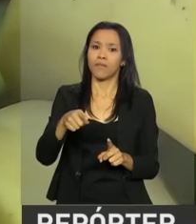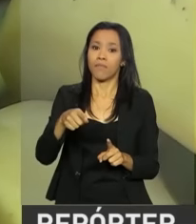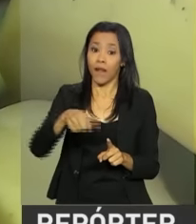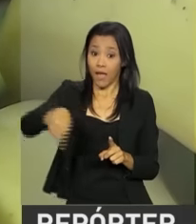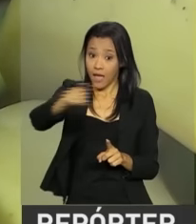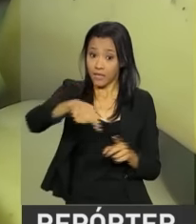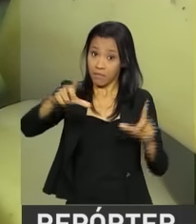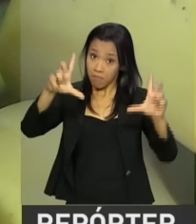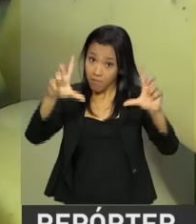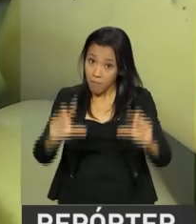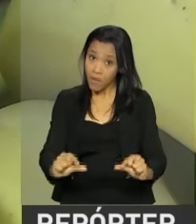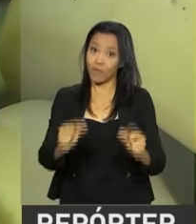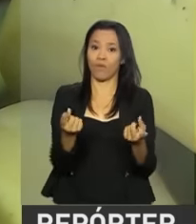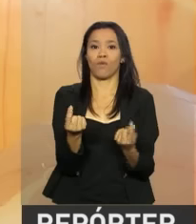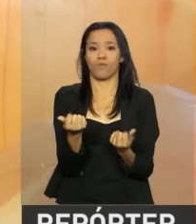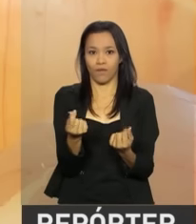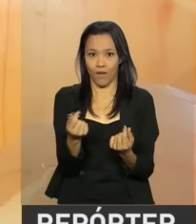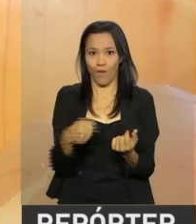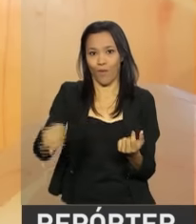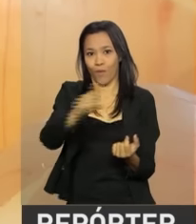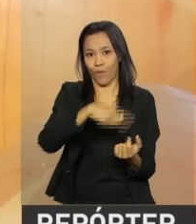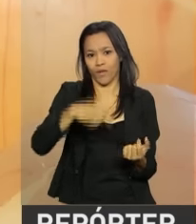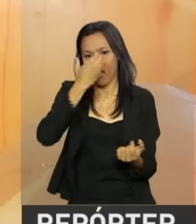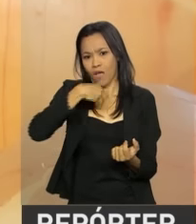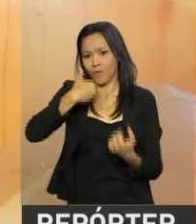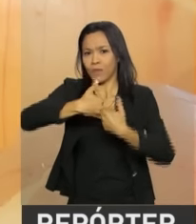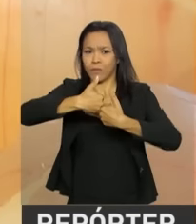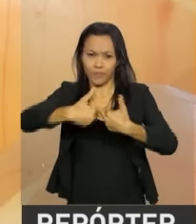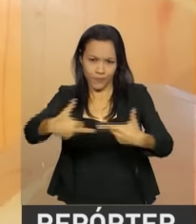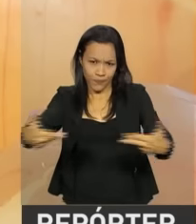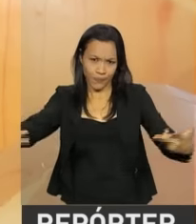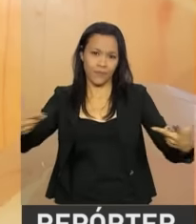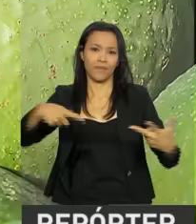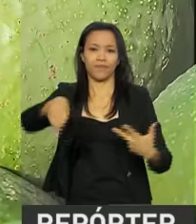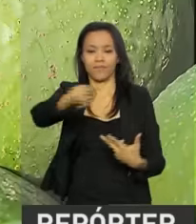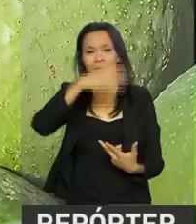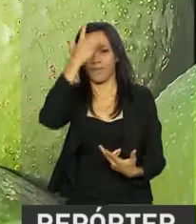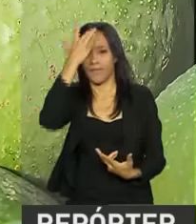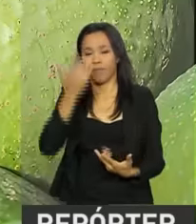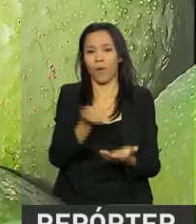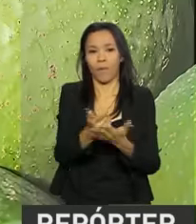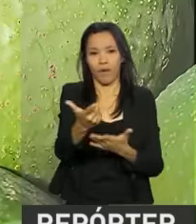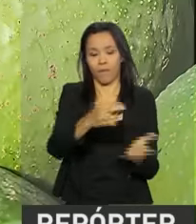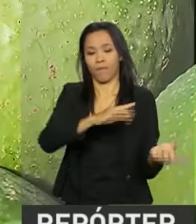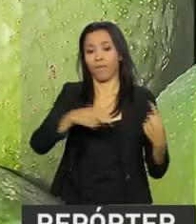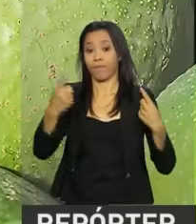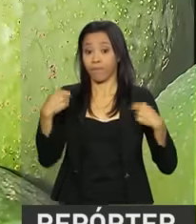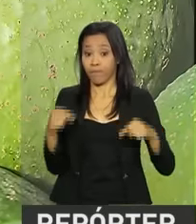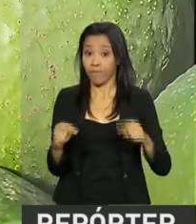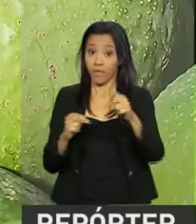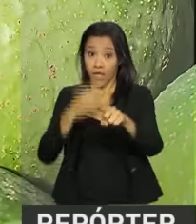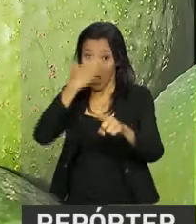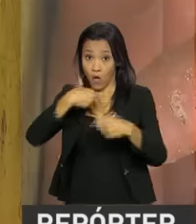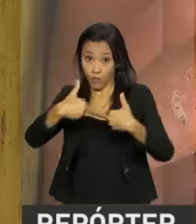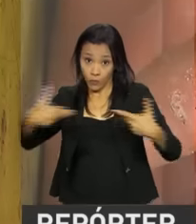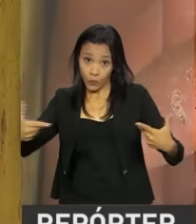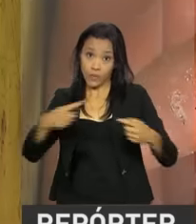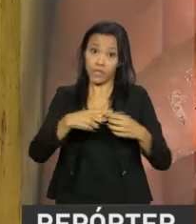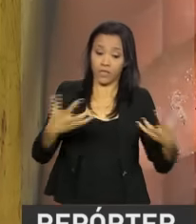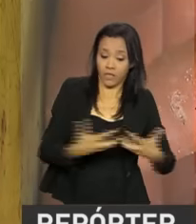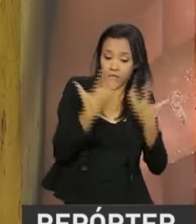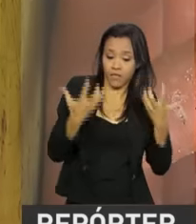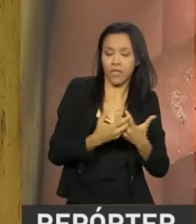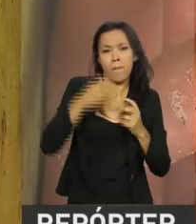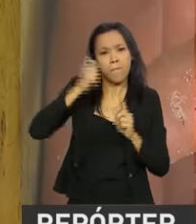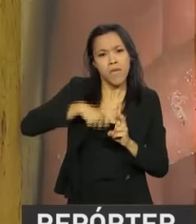para essa baixa de preços, né? para esse alívio no bolso do consumidor. O levantamento do preço de frutas e hortaliças é feito